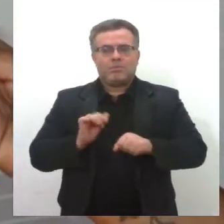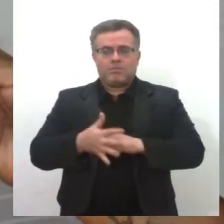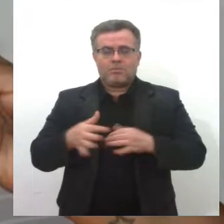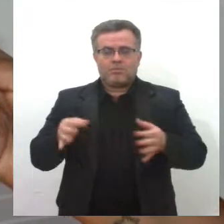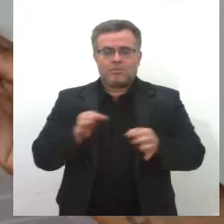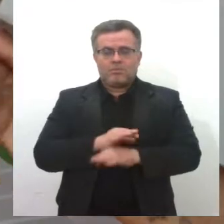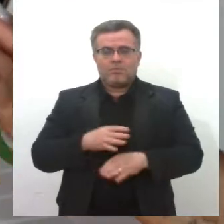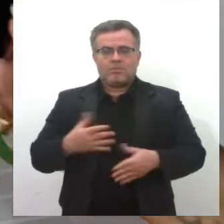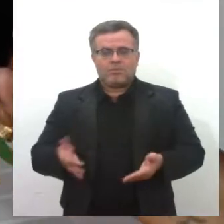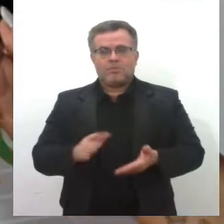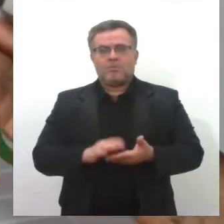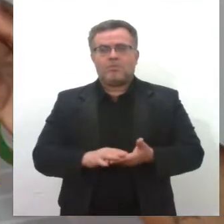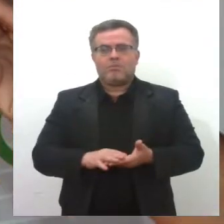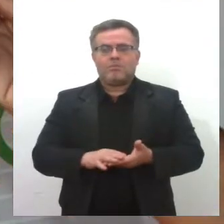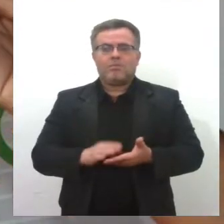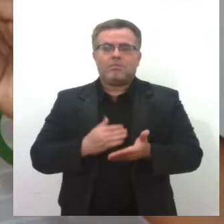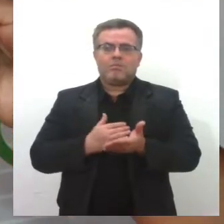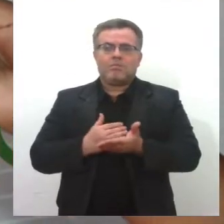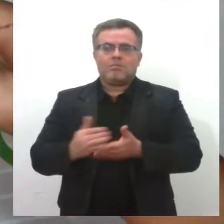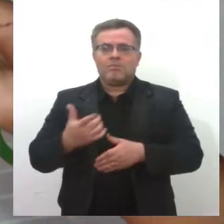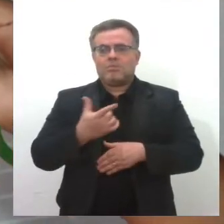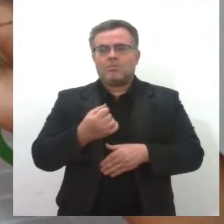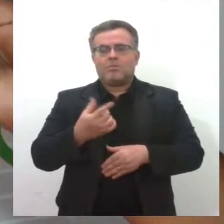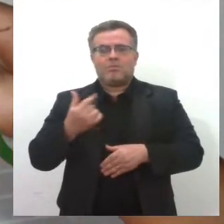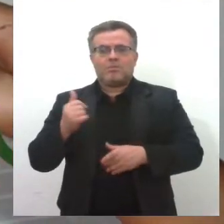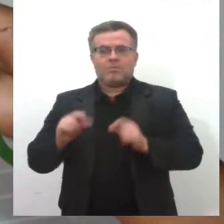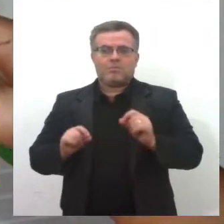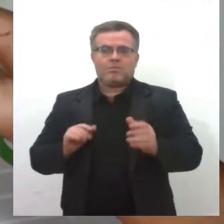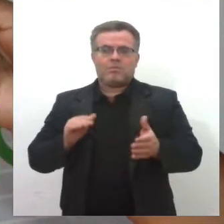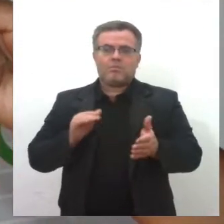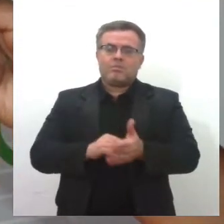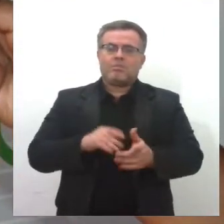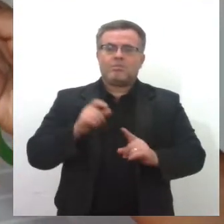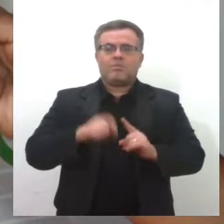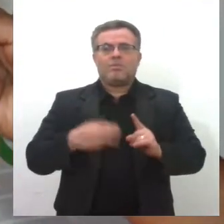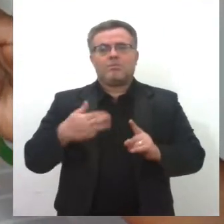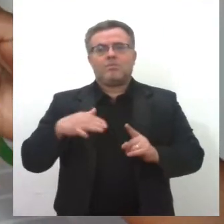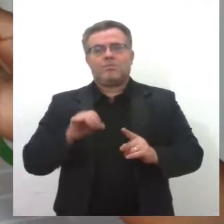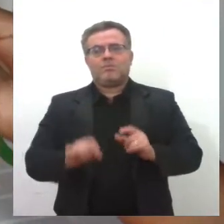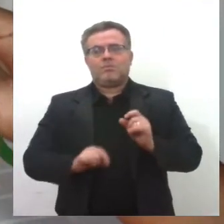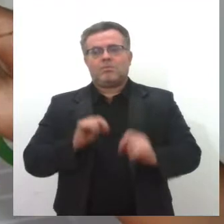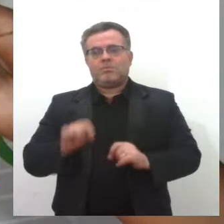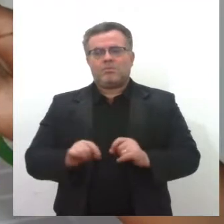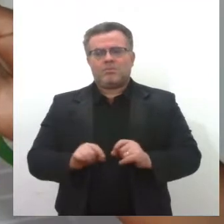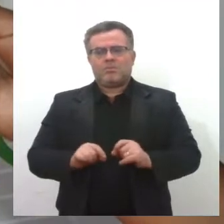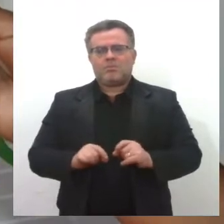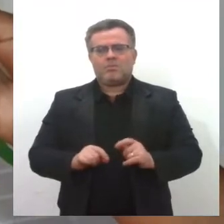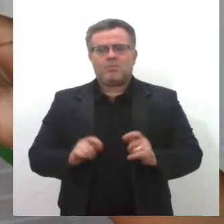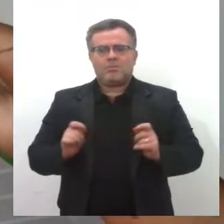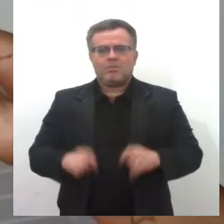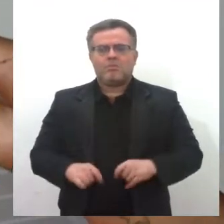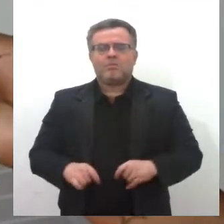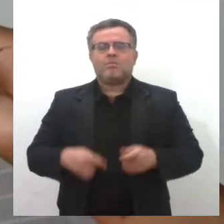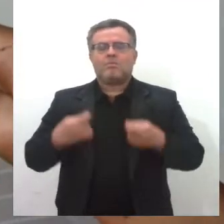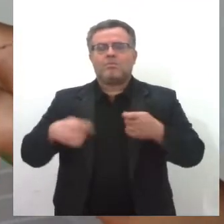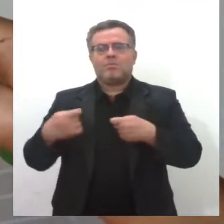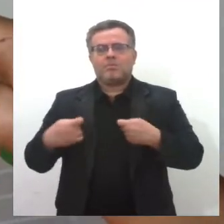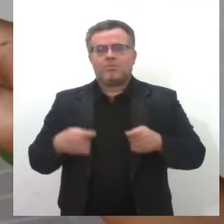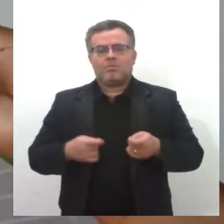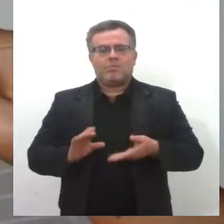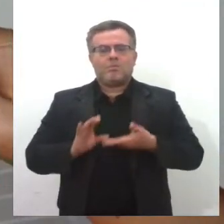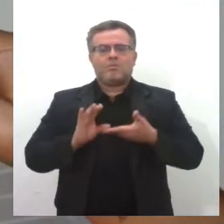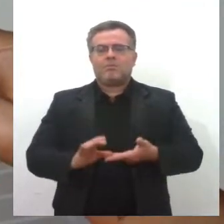desde o início de 2021 até meados de maio. Isso consumiu recursos humanos e também